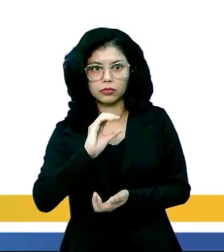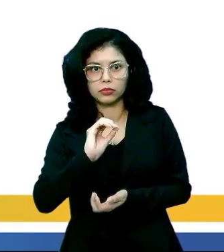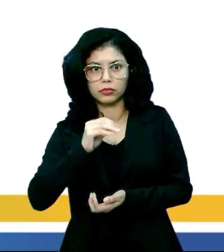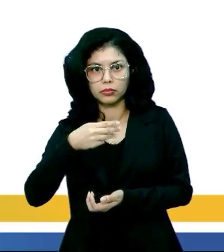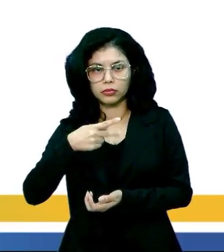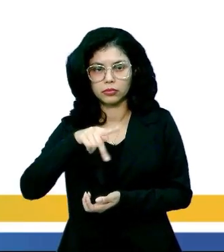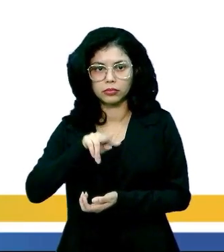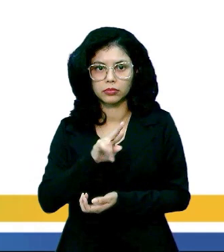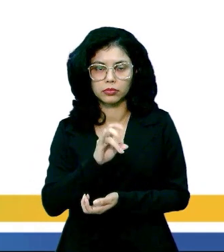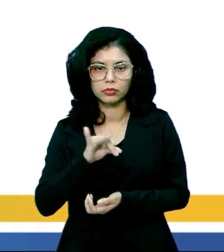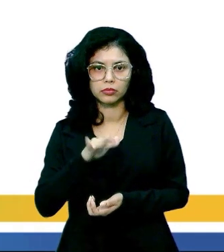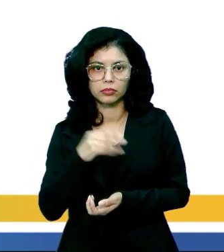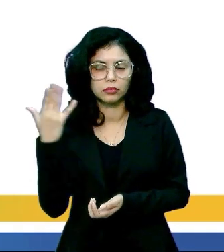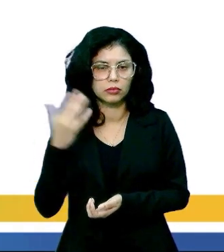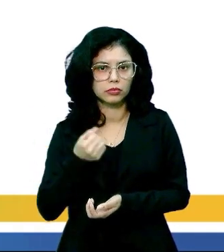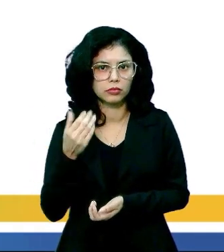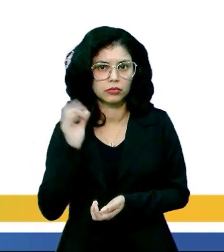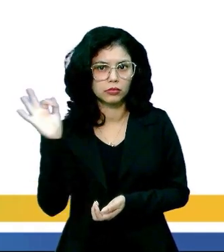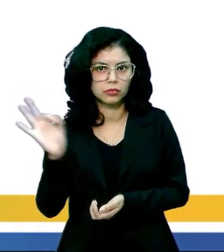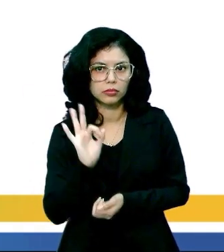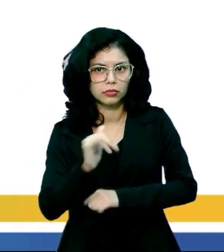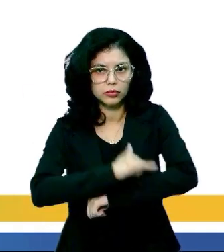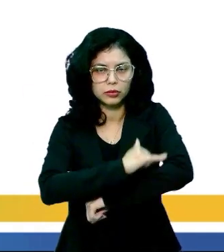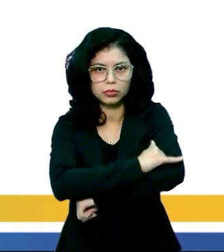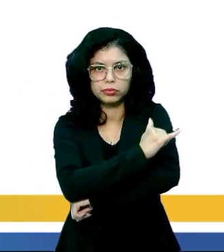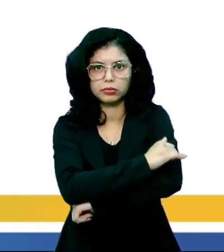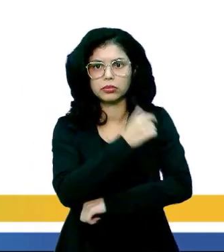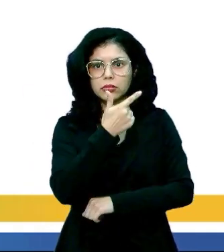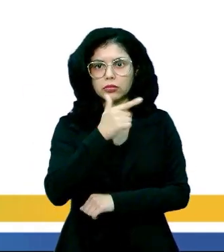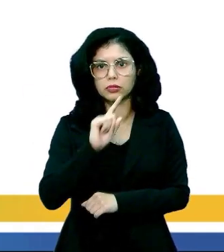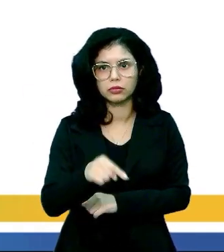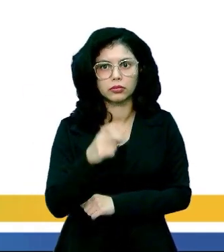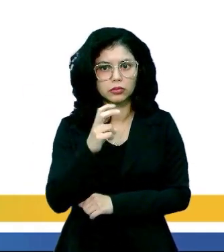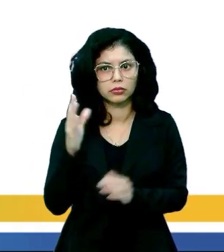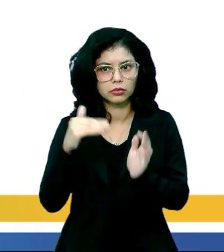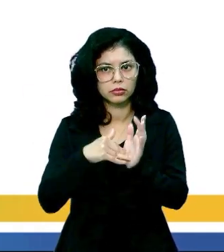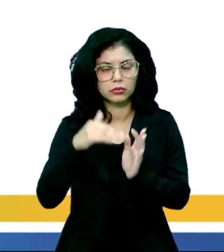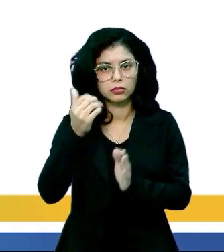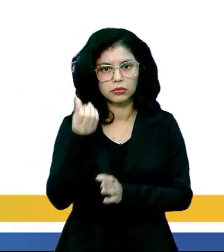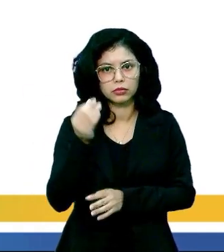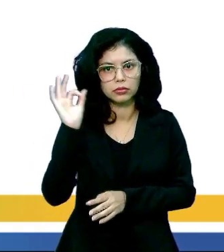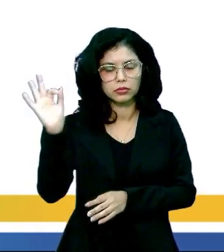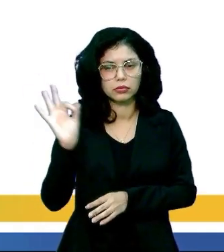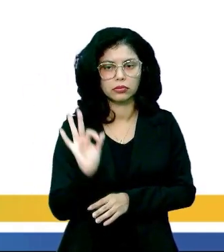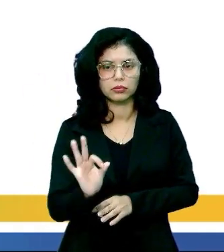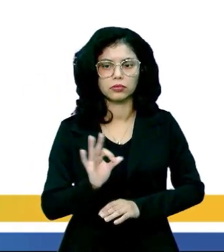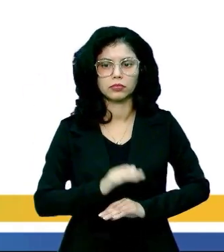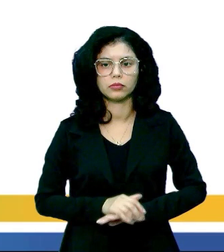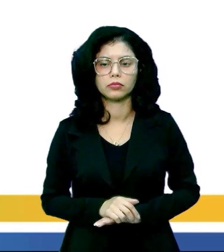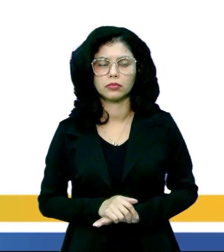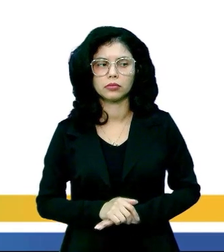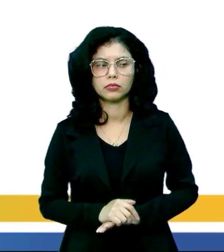leite, o percentual de gordura pode variar de